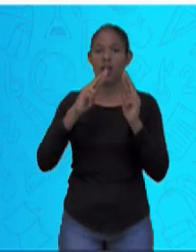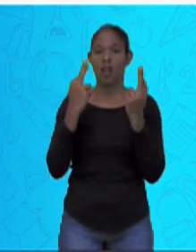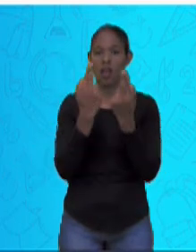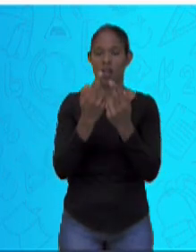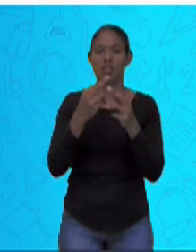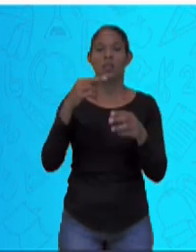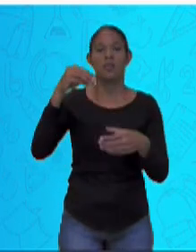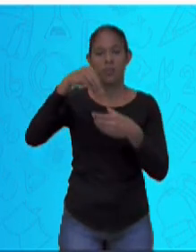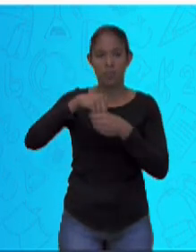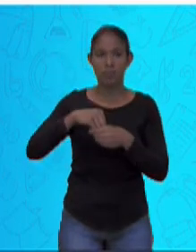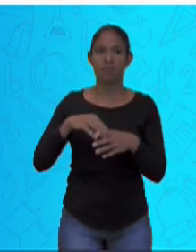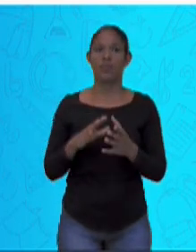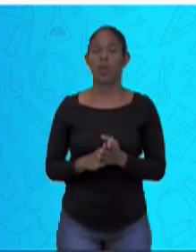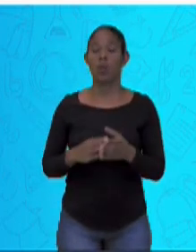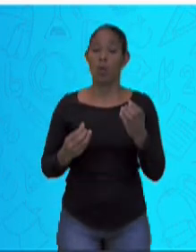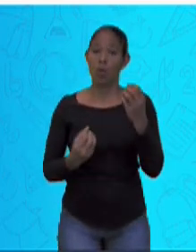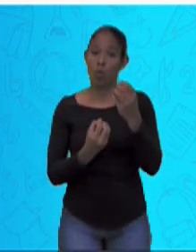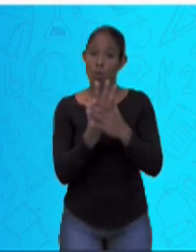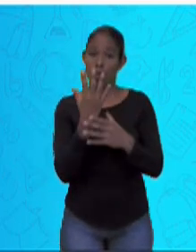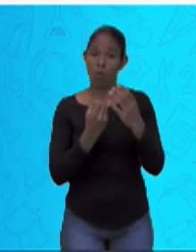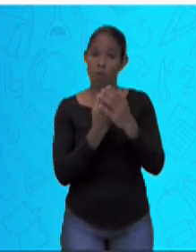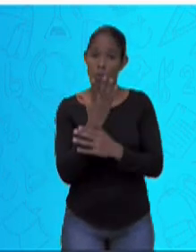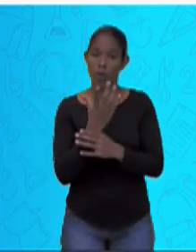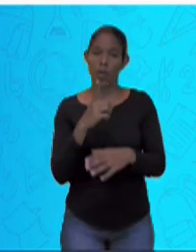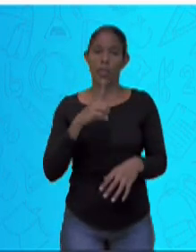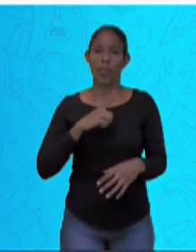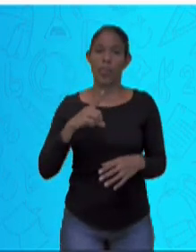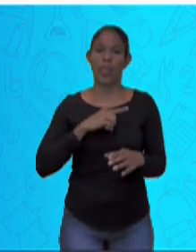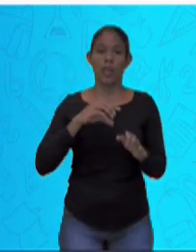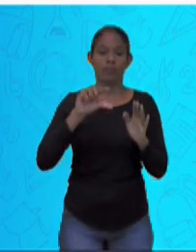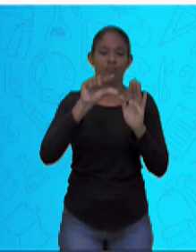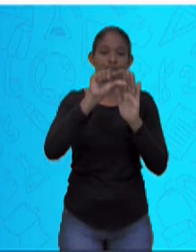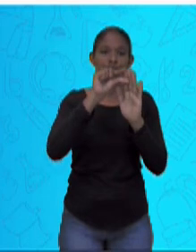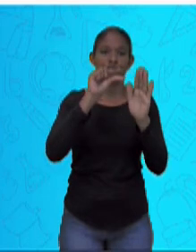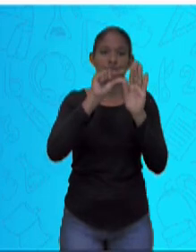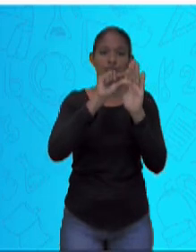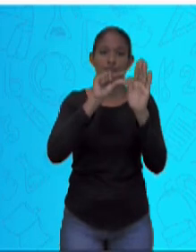composto por 14 versos, isso